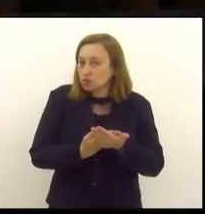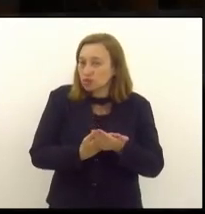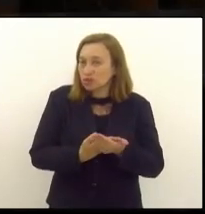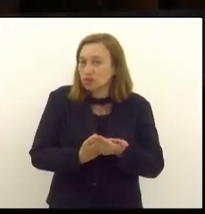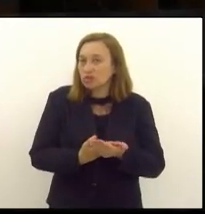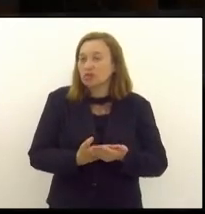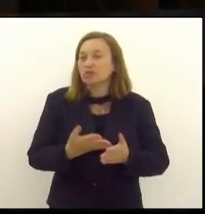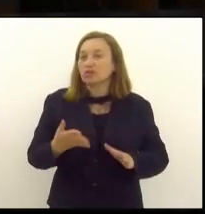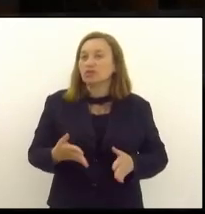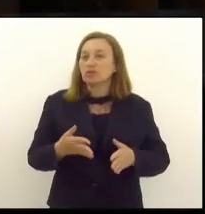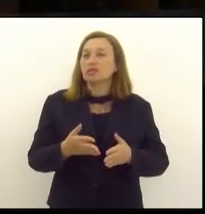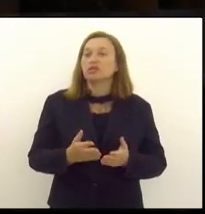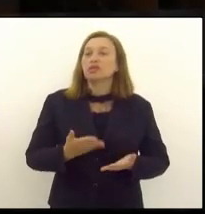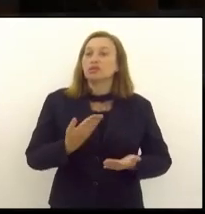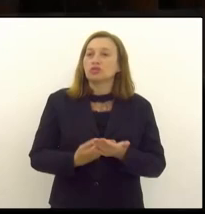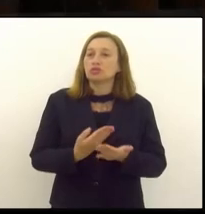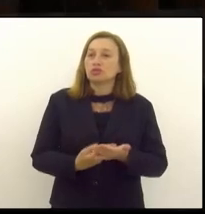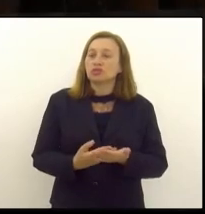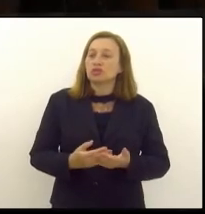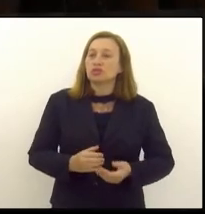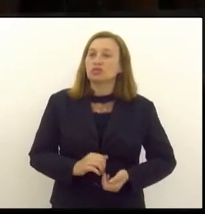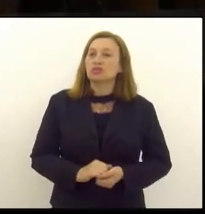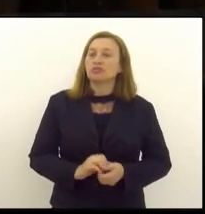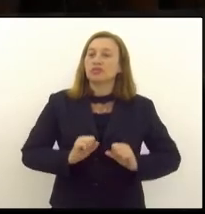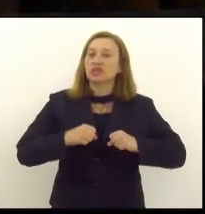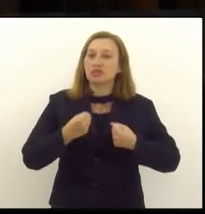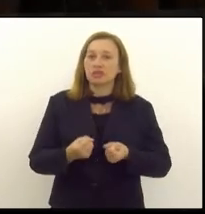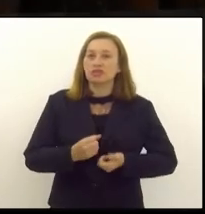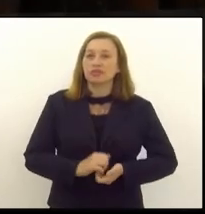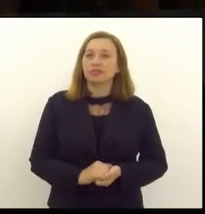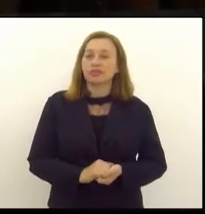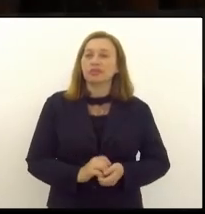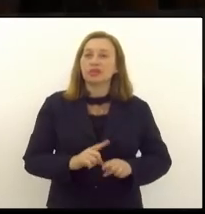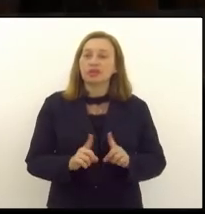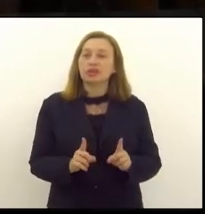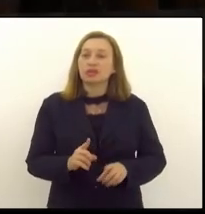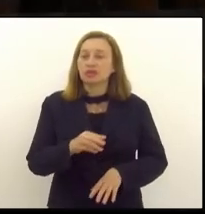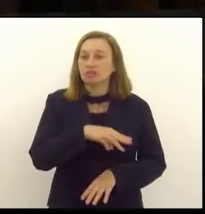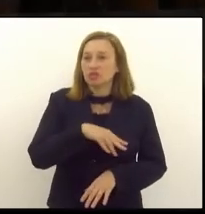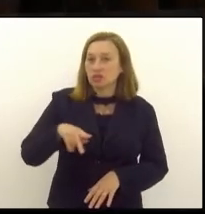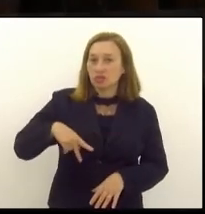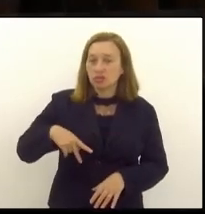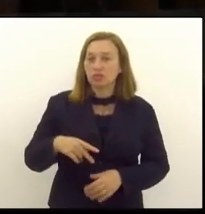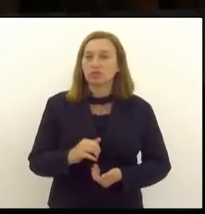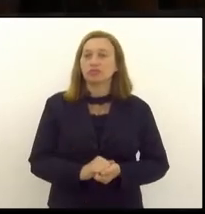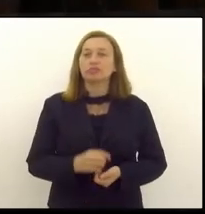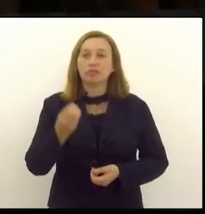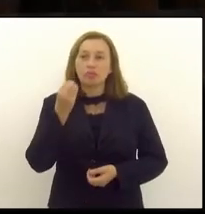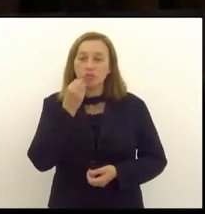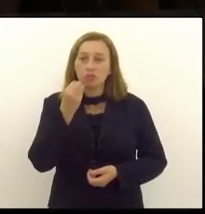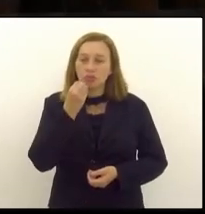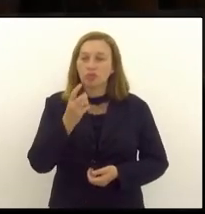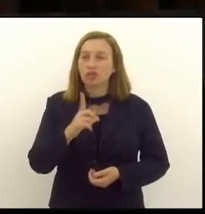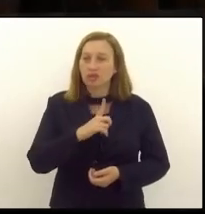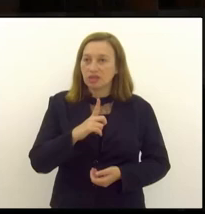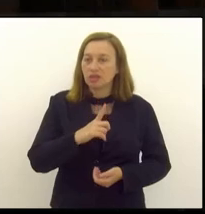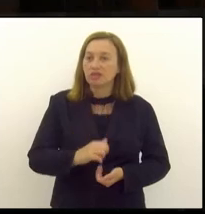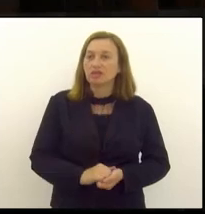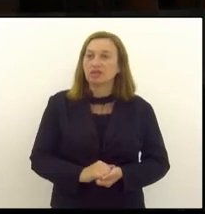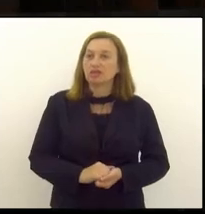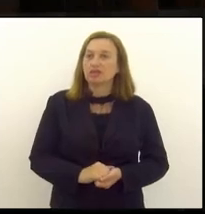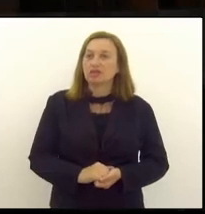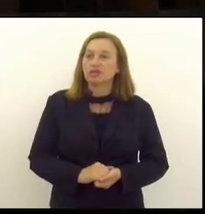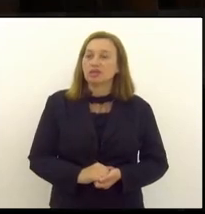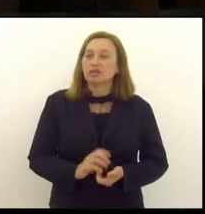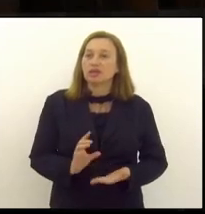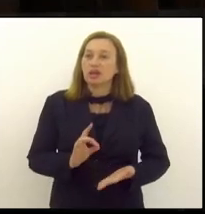você sentado na cadeira, estudando e efetivamente se dedicando. Mas, no MPT, eu acabei tendo a oportunidade de também sair da